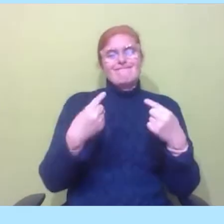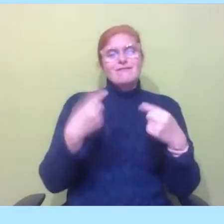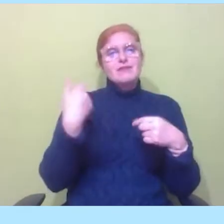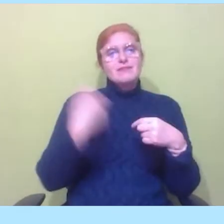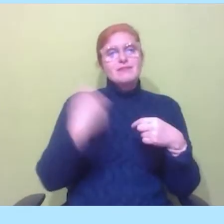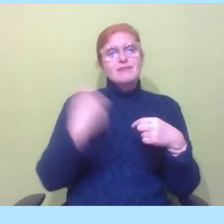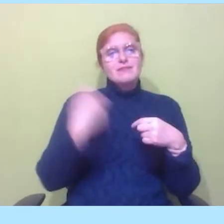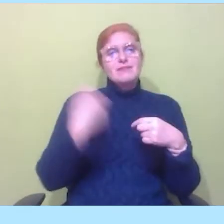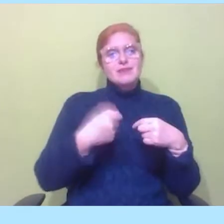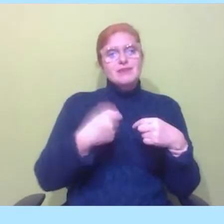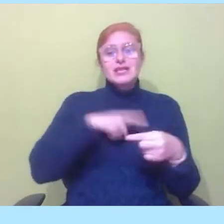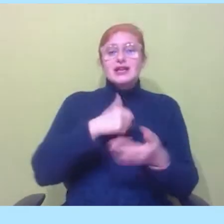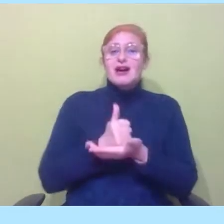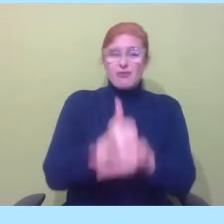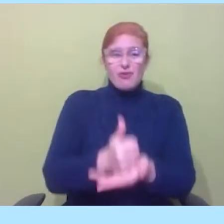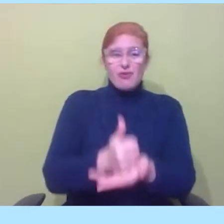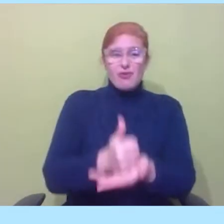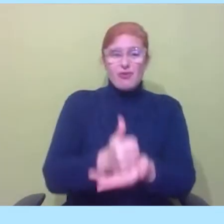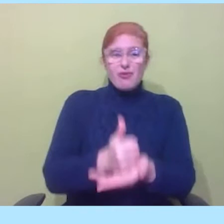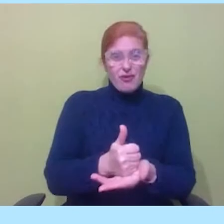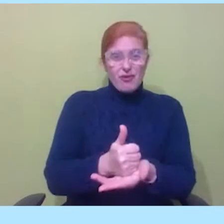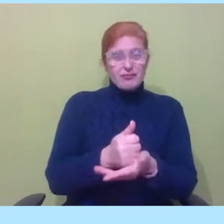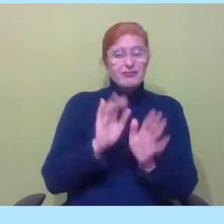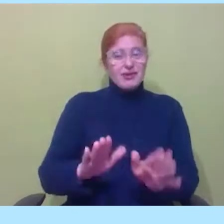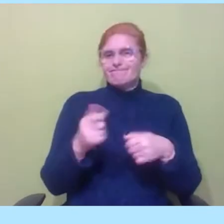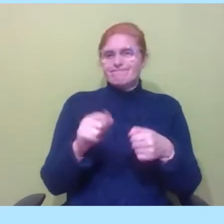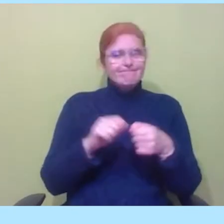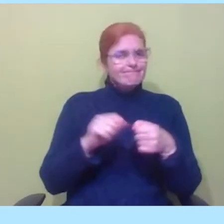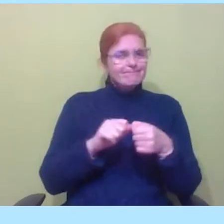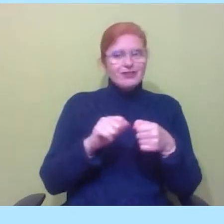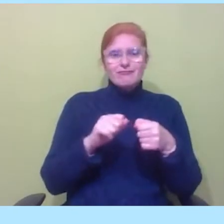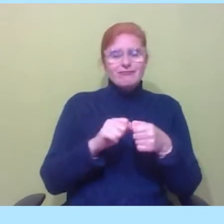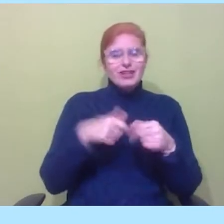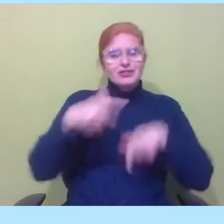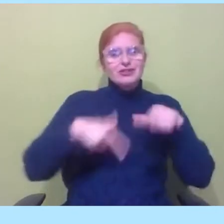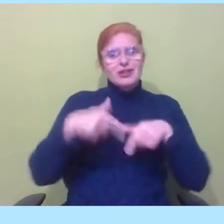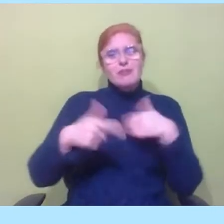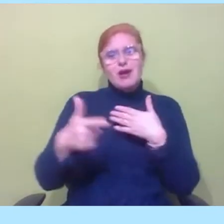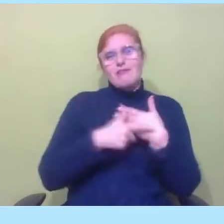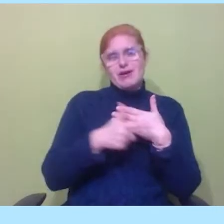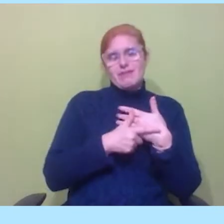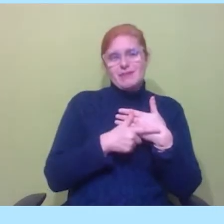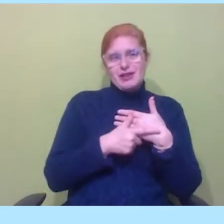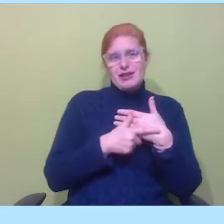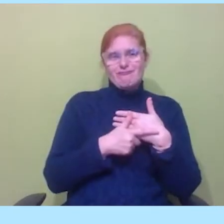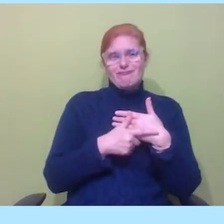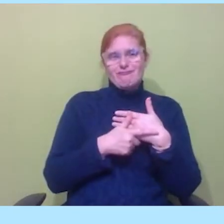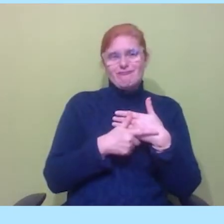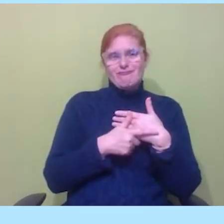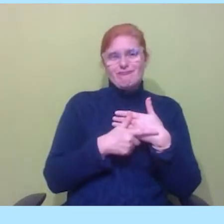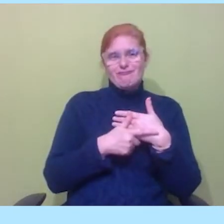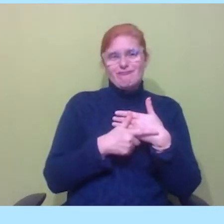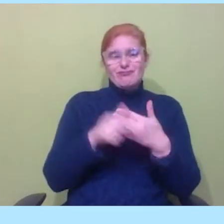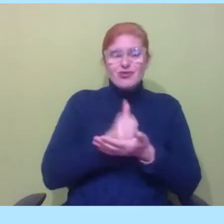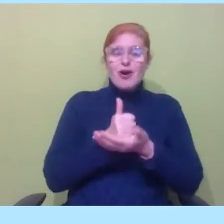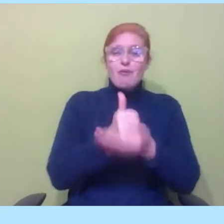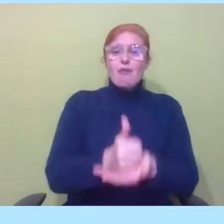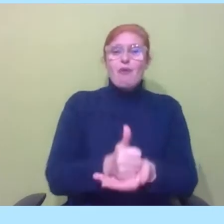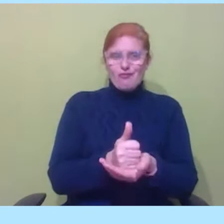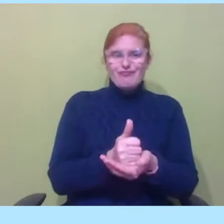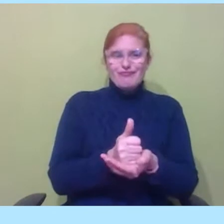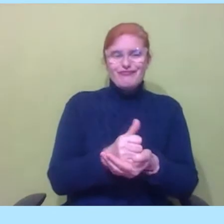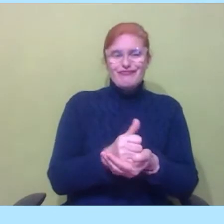Mais coisas que falam aqui, tem coisas... tem uma pessoa aqui, Eliane,